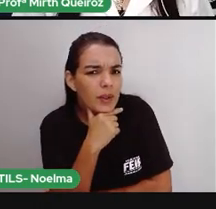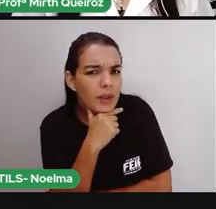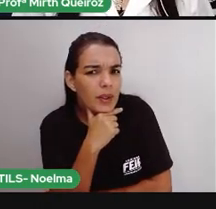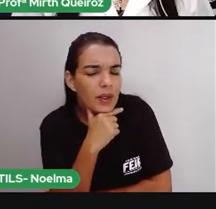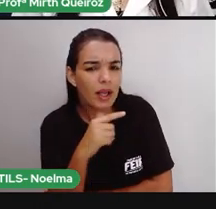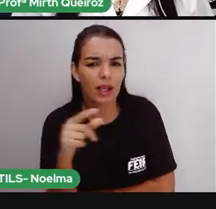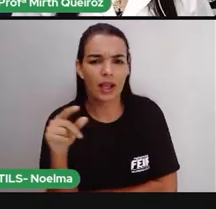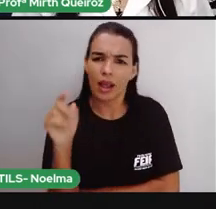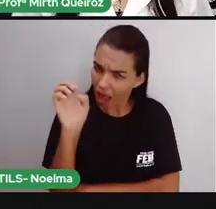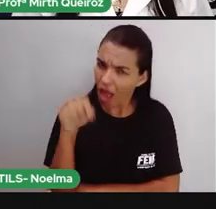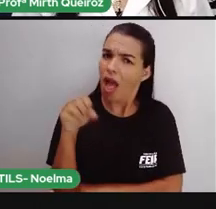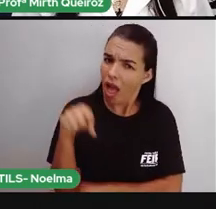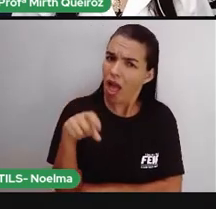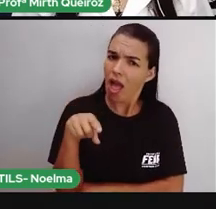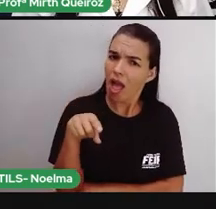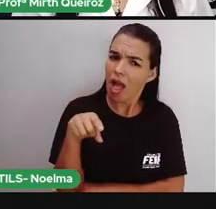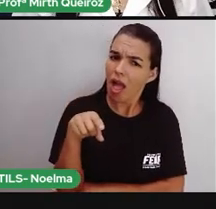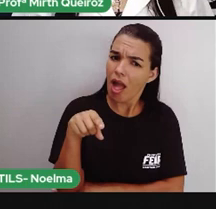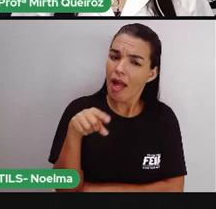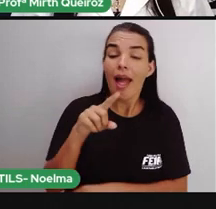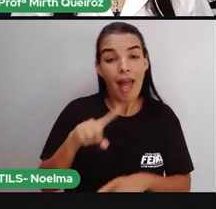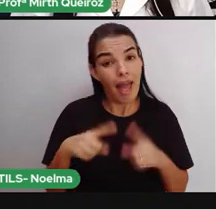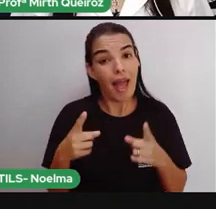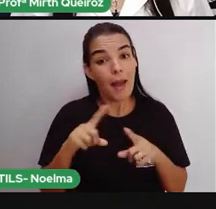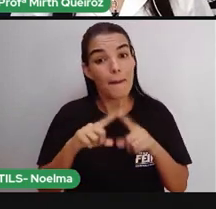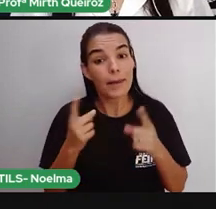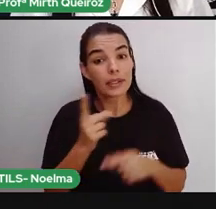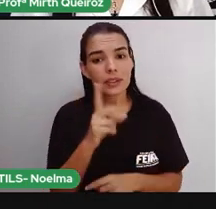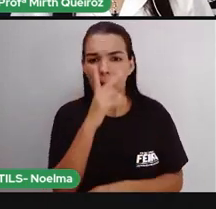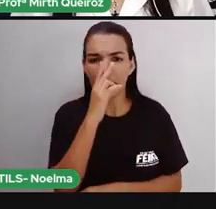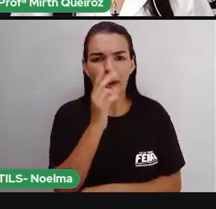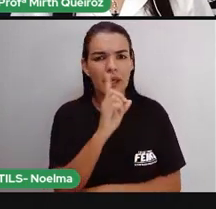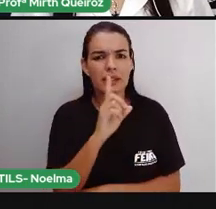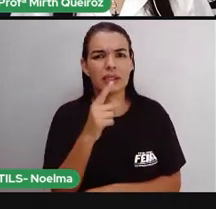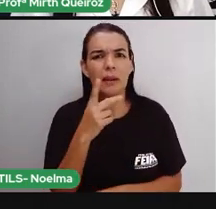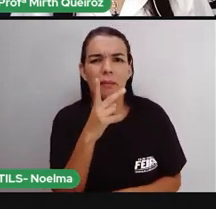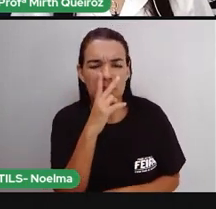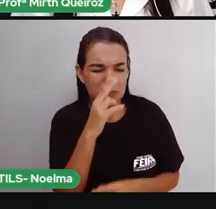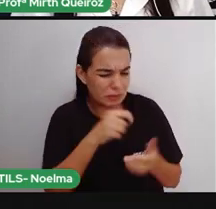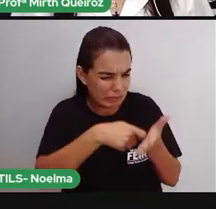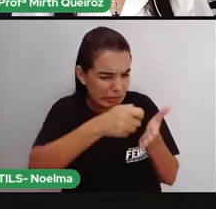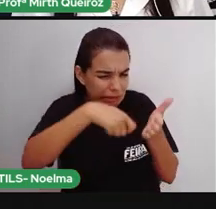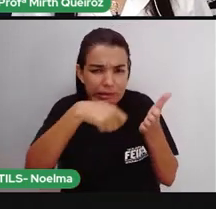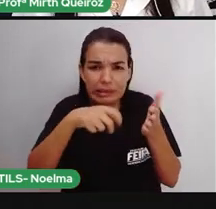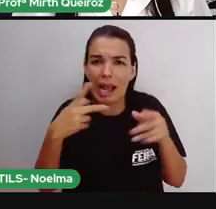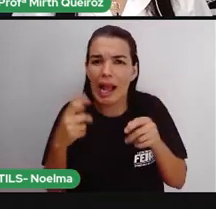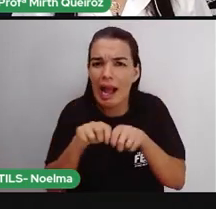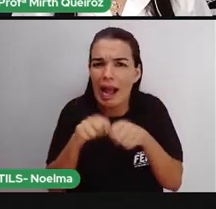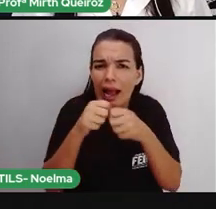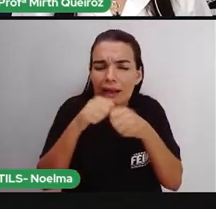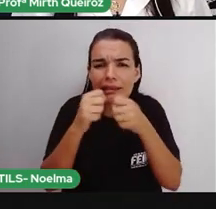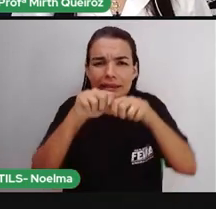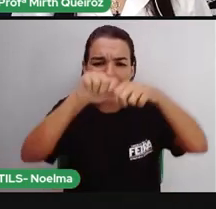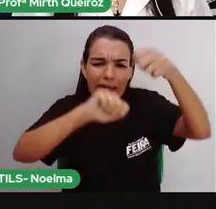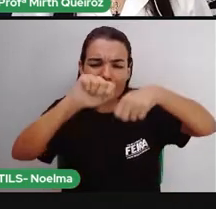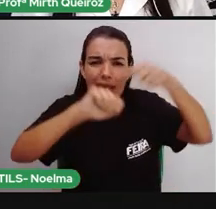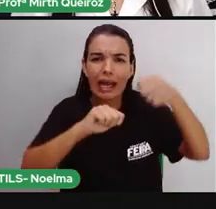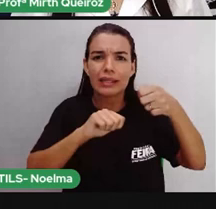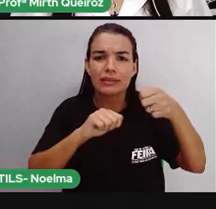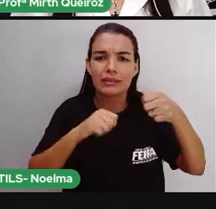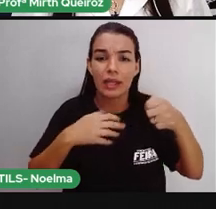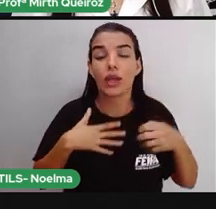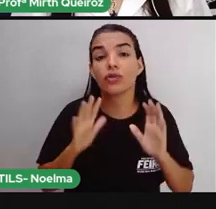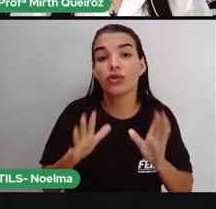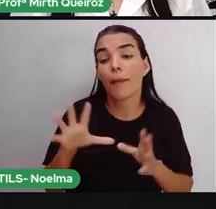E não é? É. Mas não parece. Está todo rabiscado e rasgado. Eu já